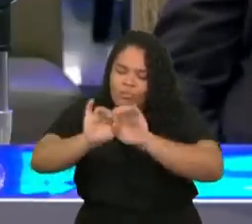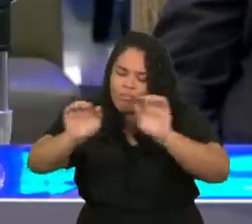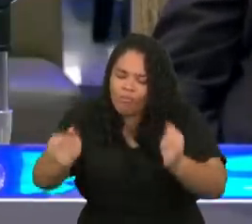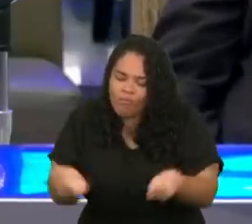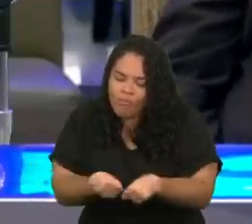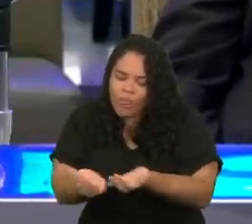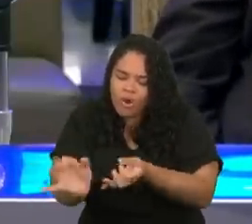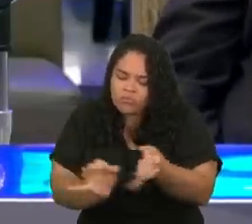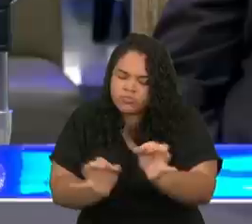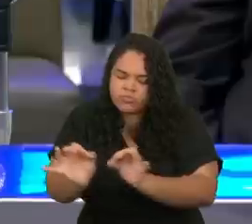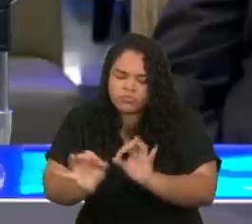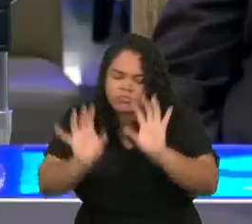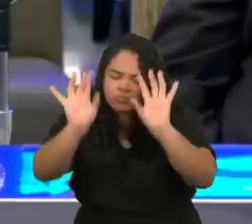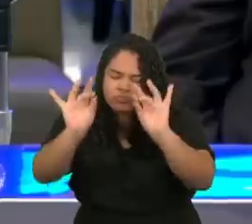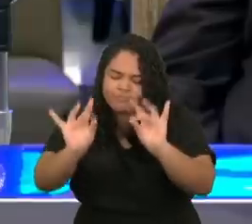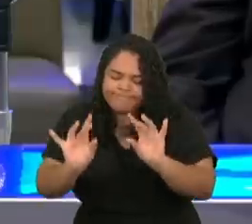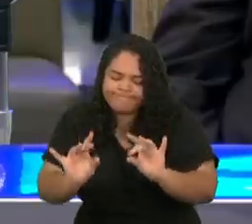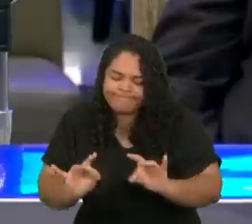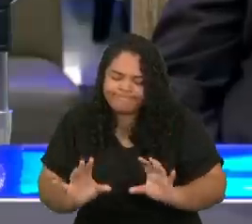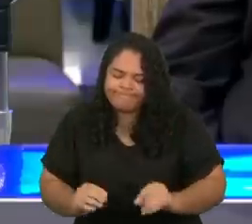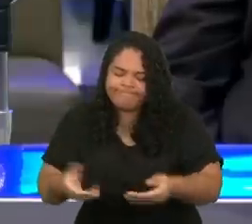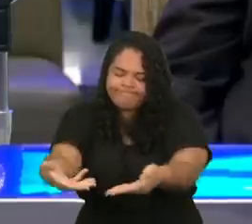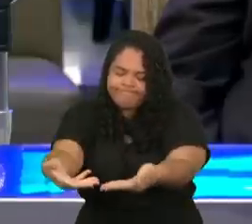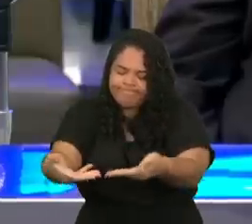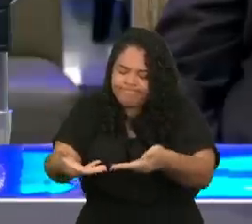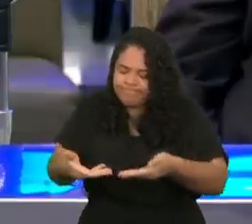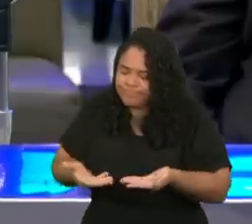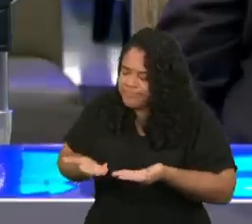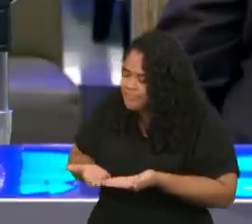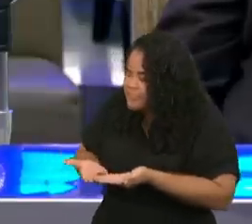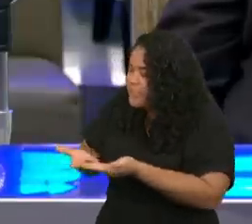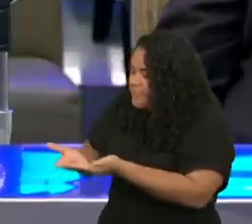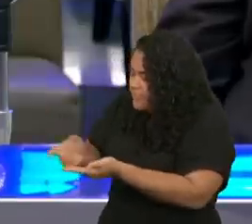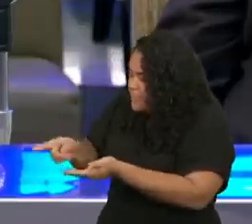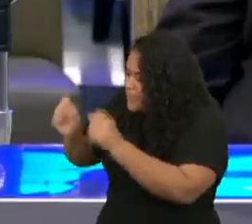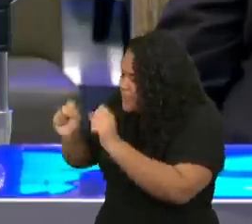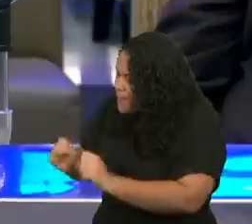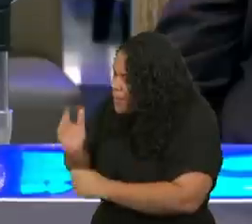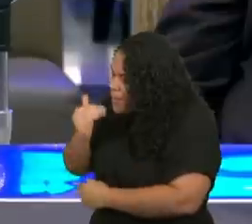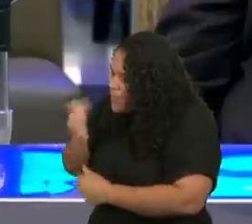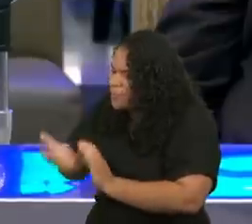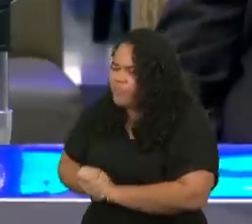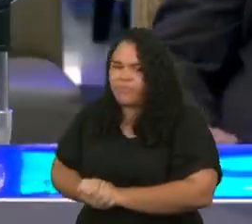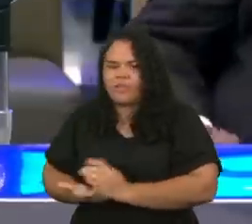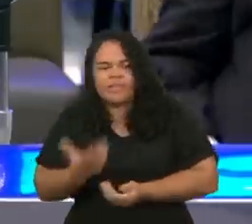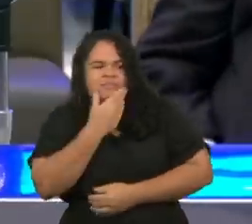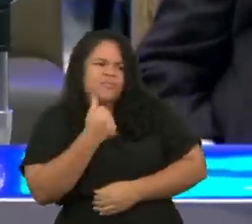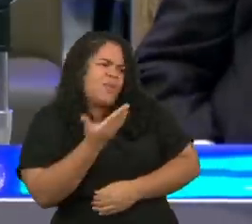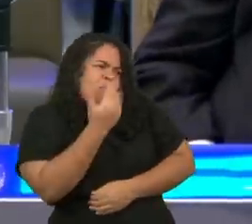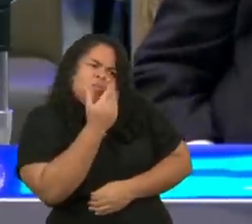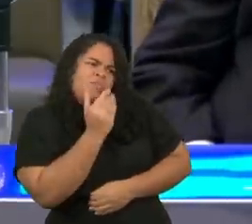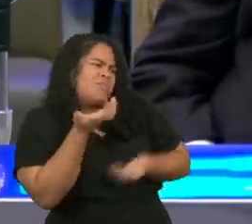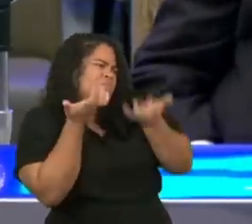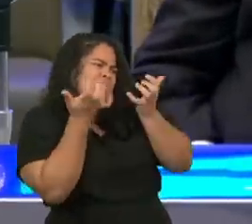tomou A assadeira e os tirou a diante dele porém ele recusou comer veja que sem vergonha e